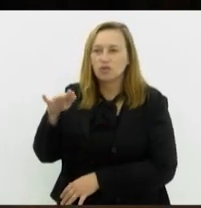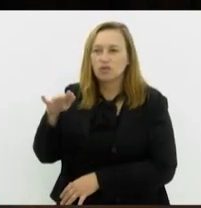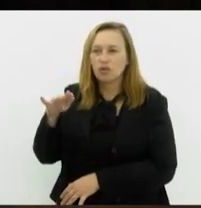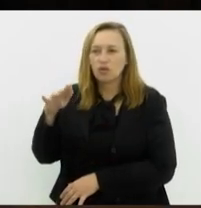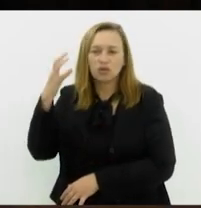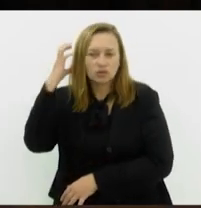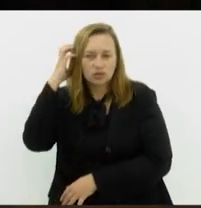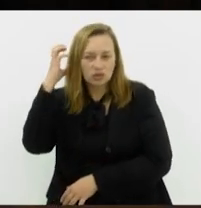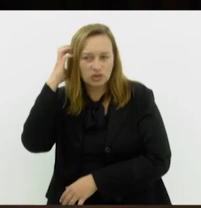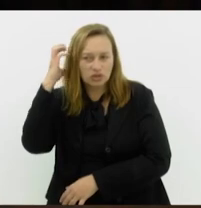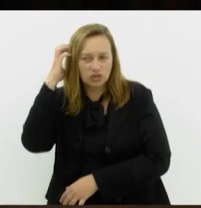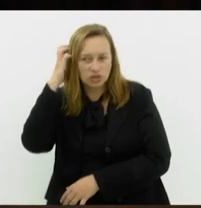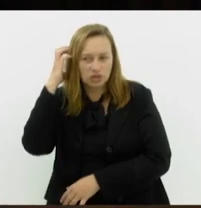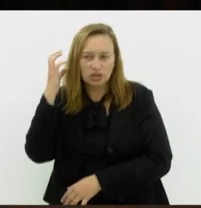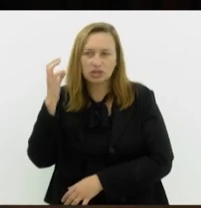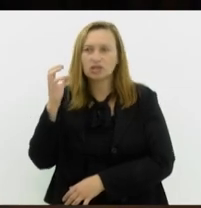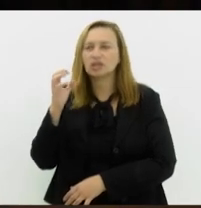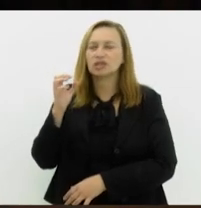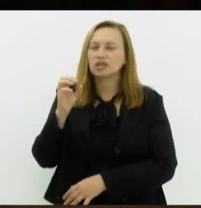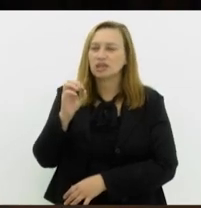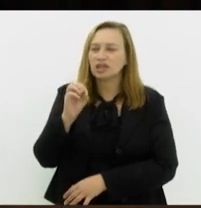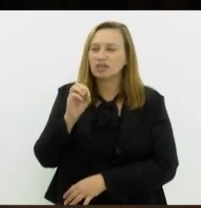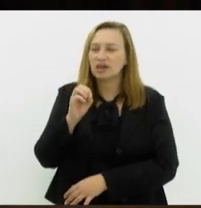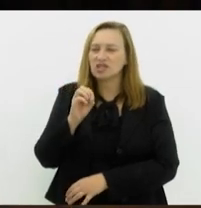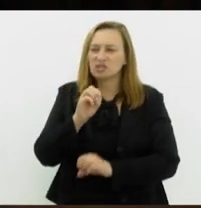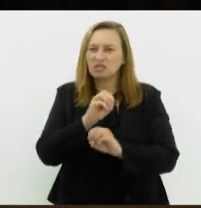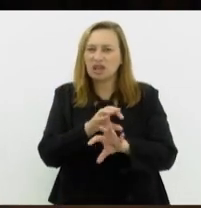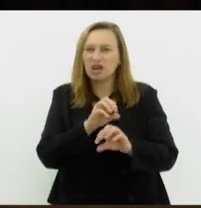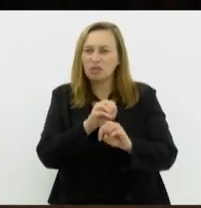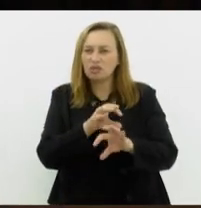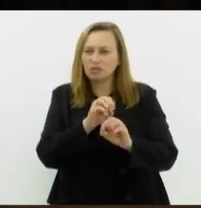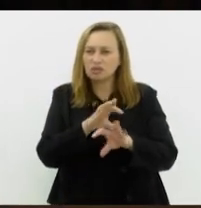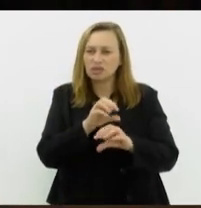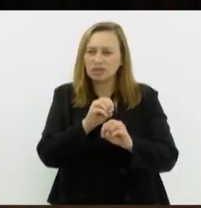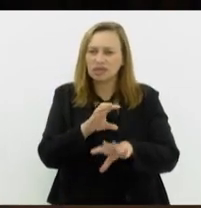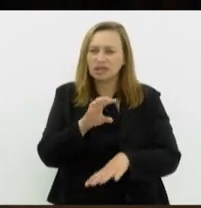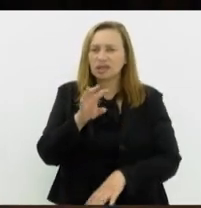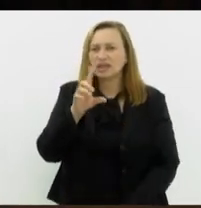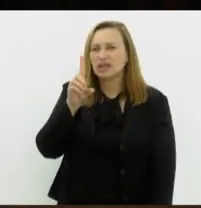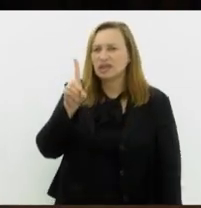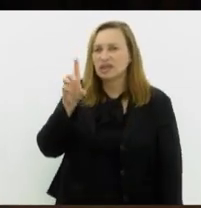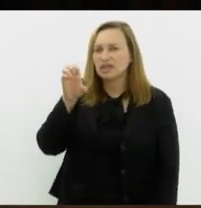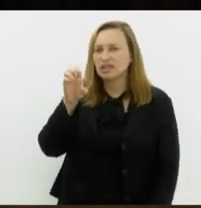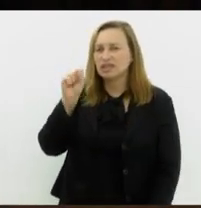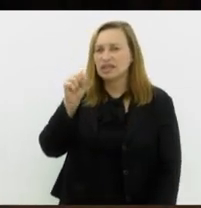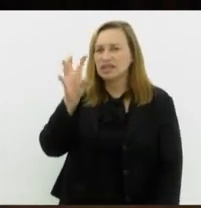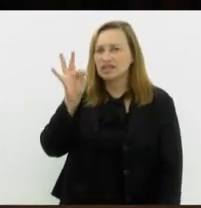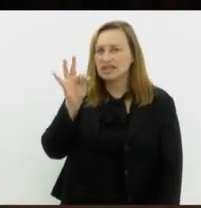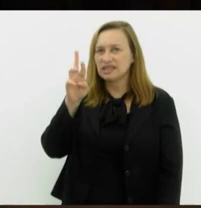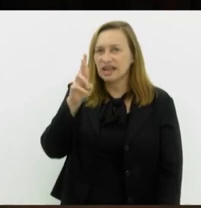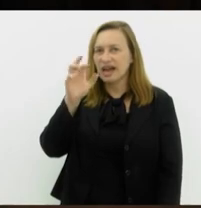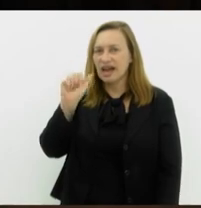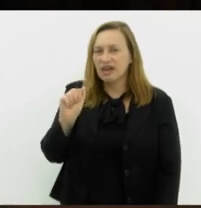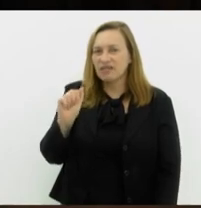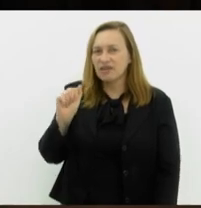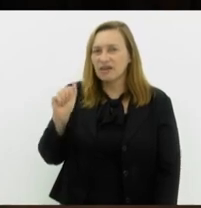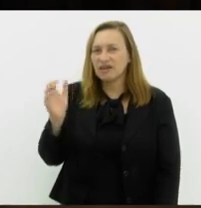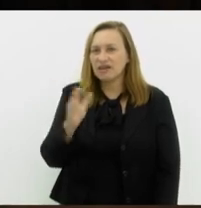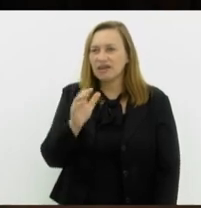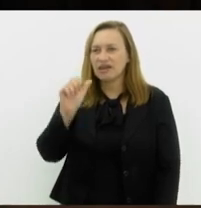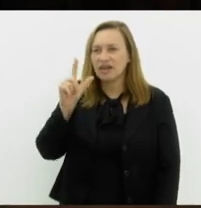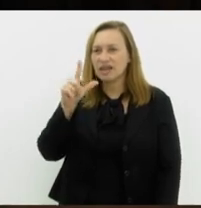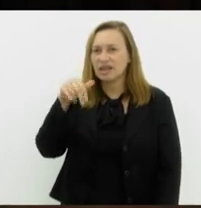educacional Destrava Língua na rede de ensino público e privado do Estado do Rio de Janeiro. Pareceres das